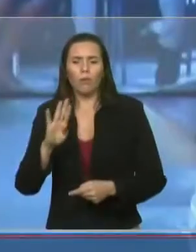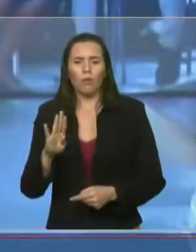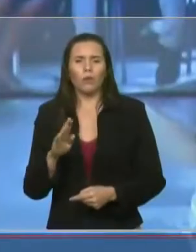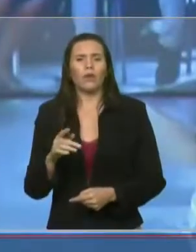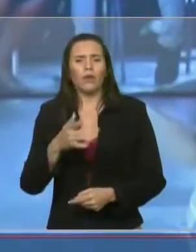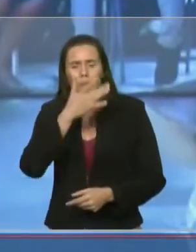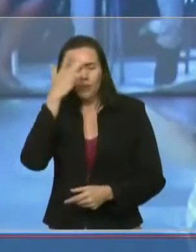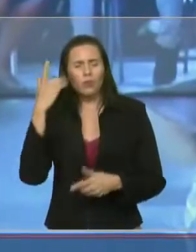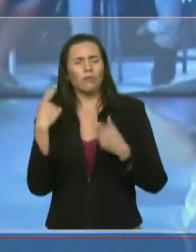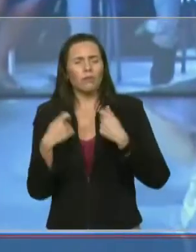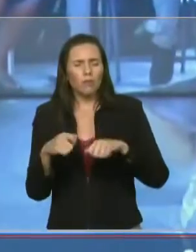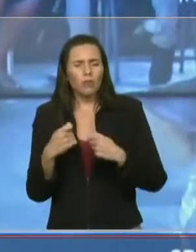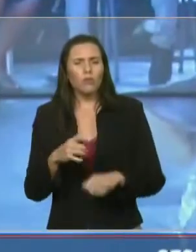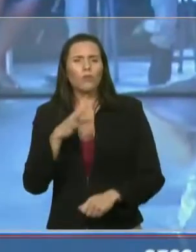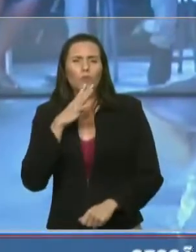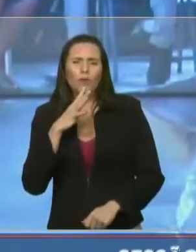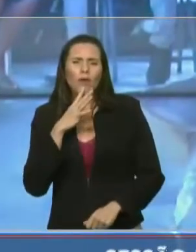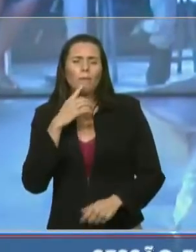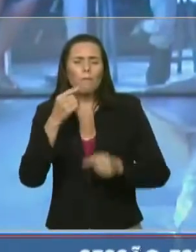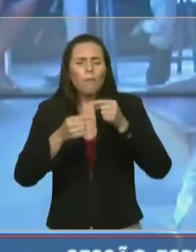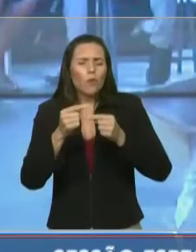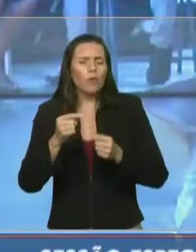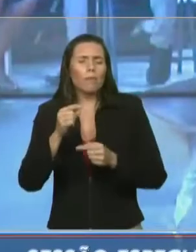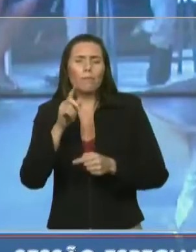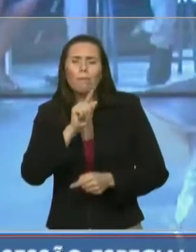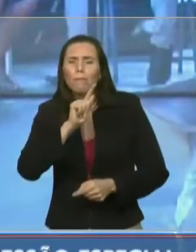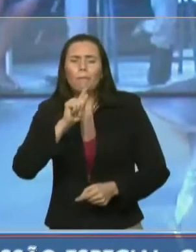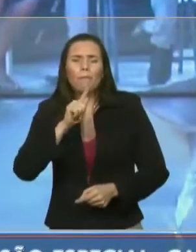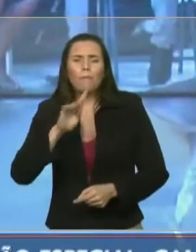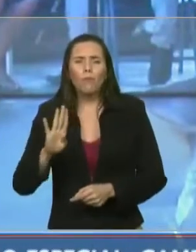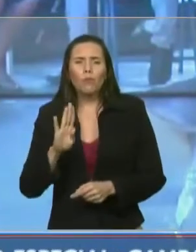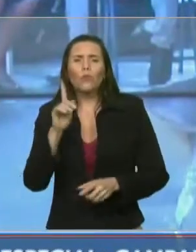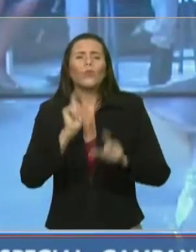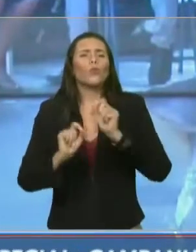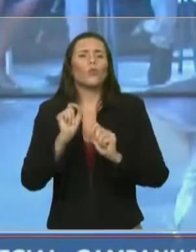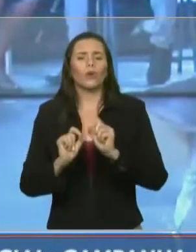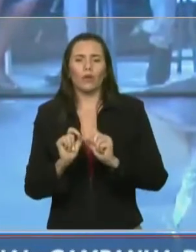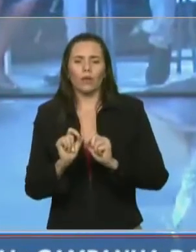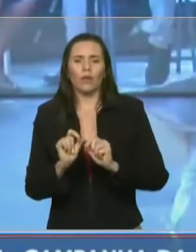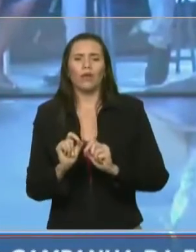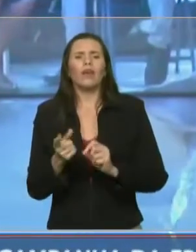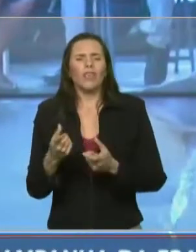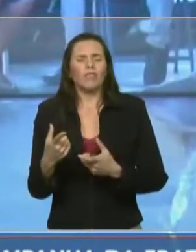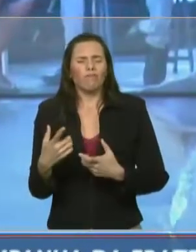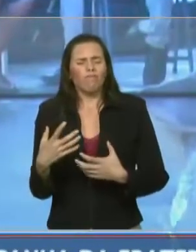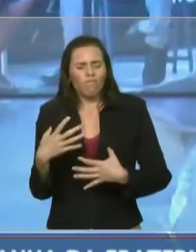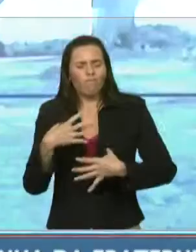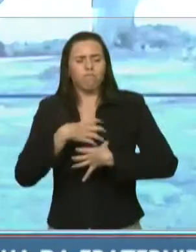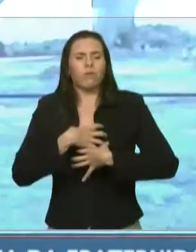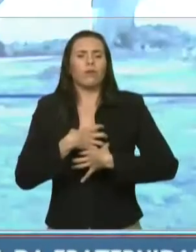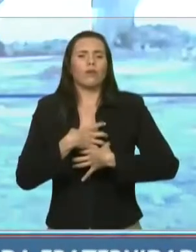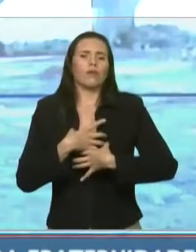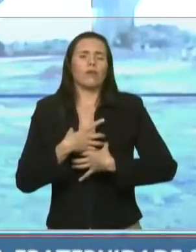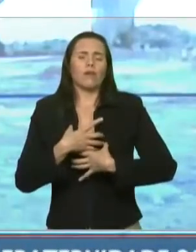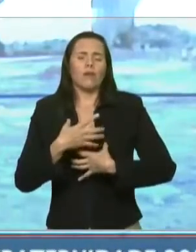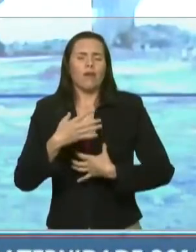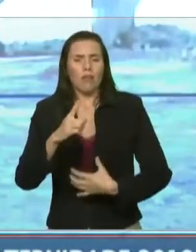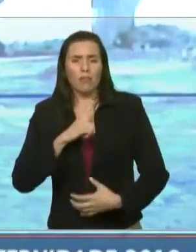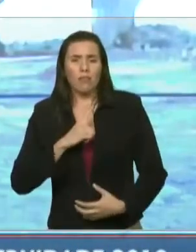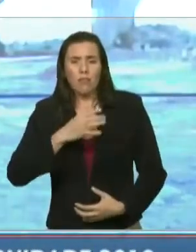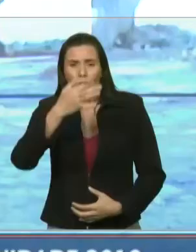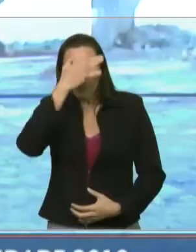que as pessoas se apropriem dos espaços públicos, se apropriem da política e façam que ela seja realmente pública, ou seja, seja uma